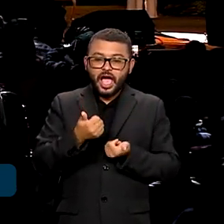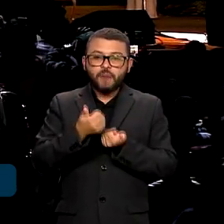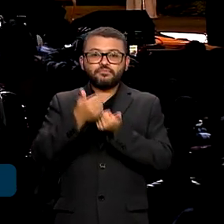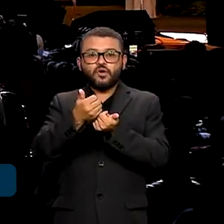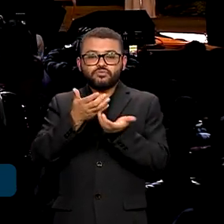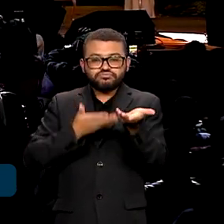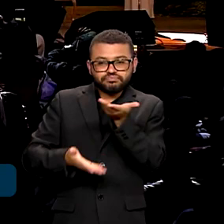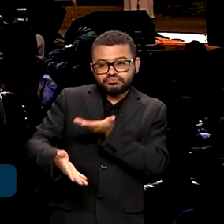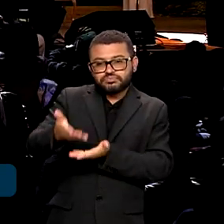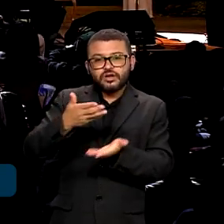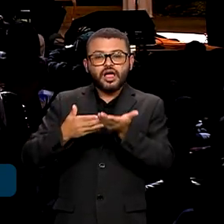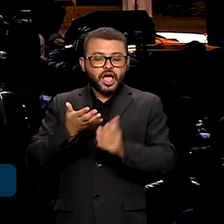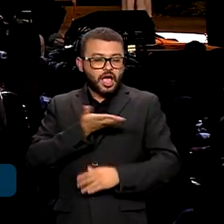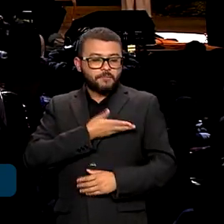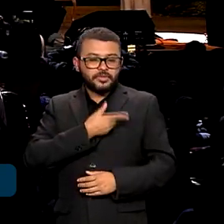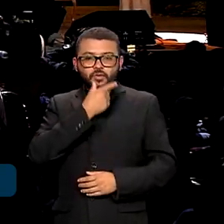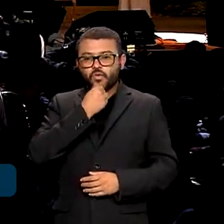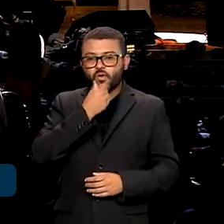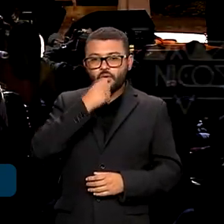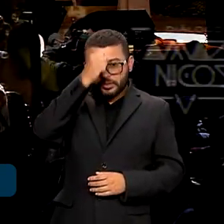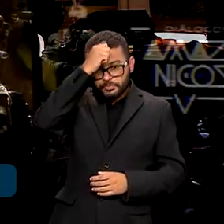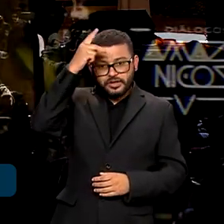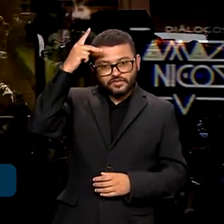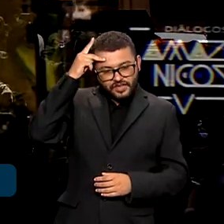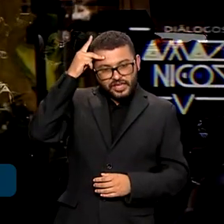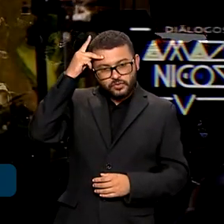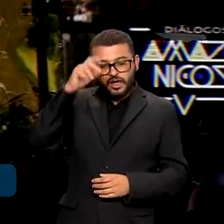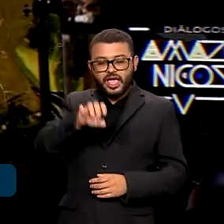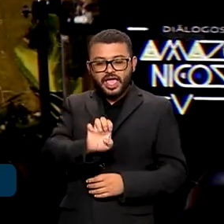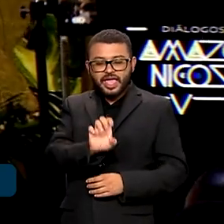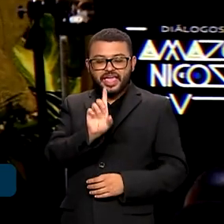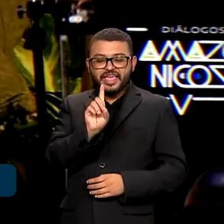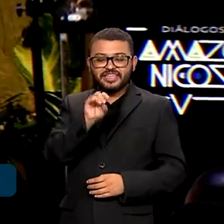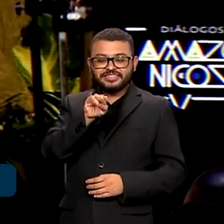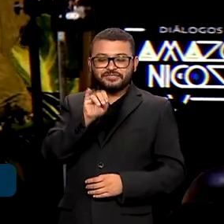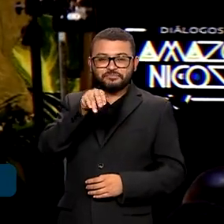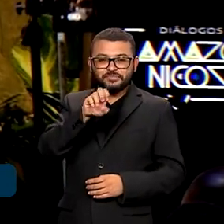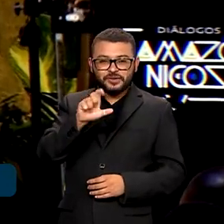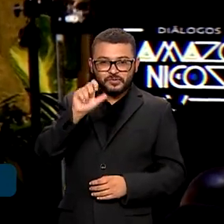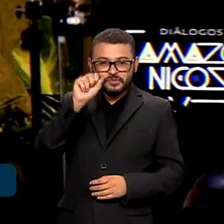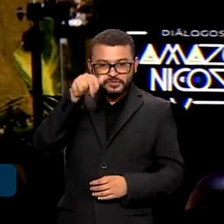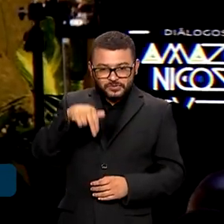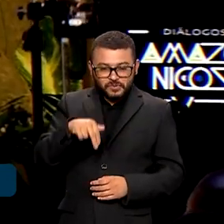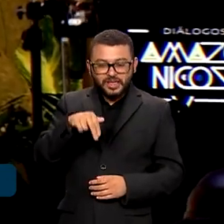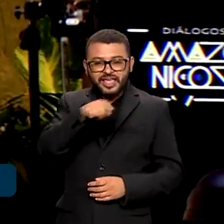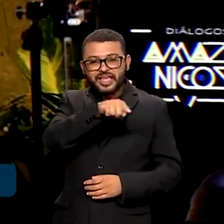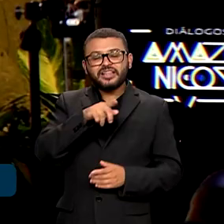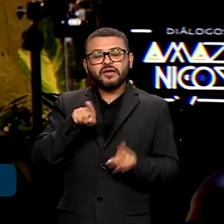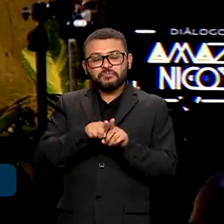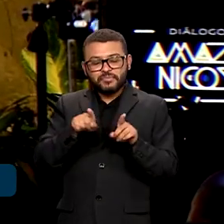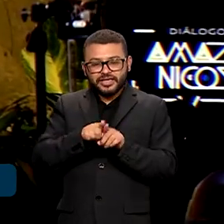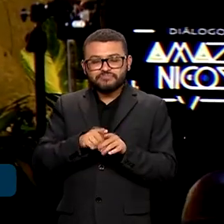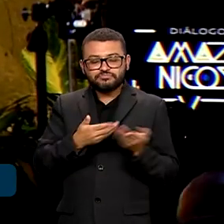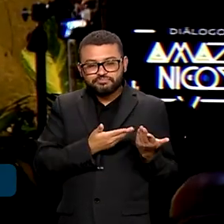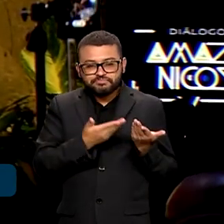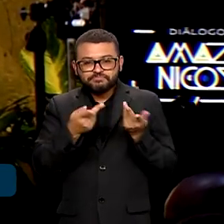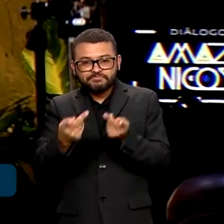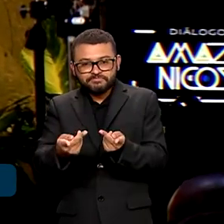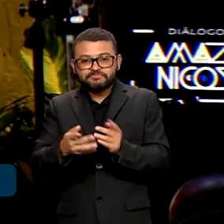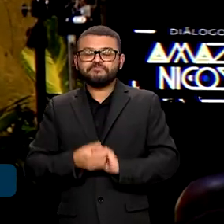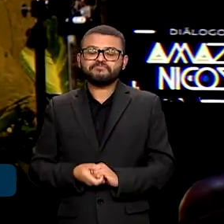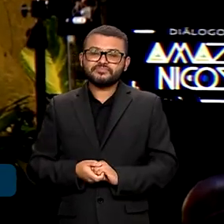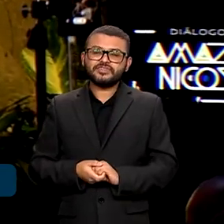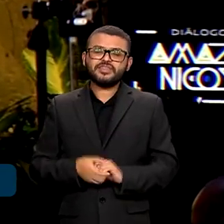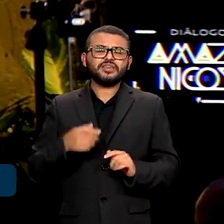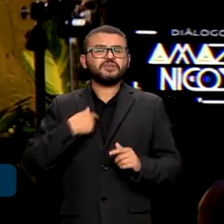o meu amigo querido prefeito Edmilson, que também nos acolhe. Eu gostaria de